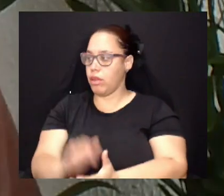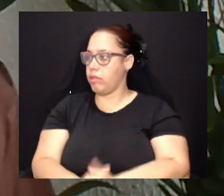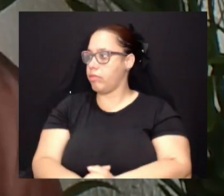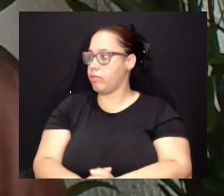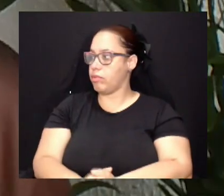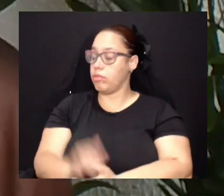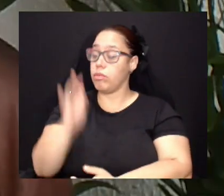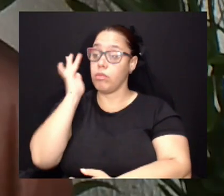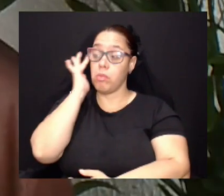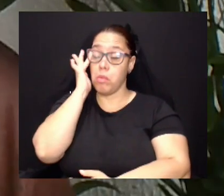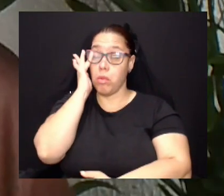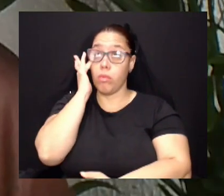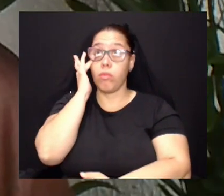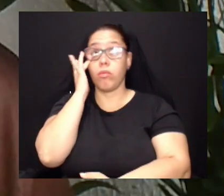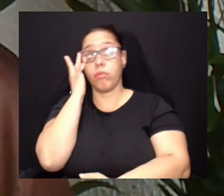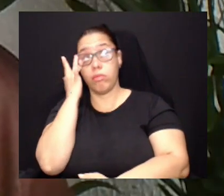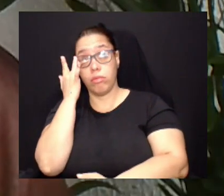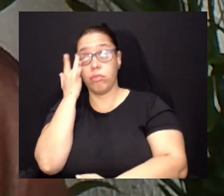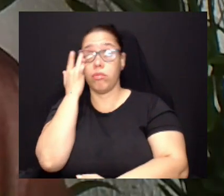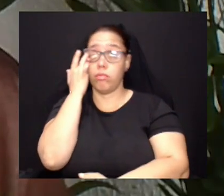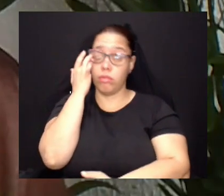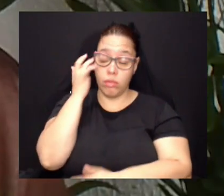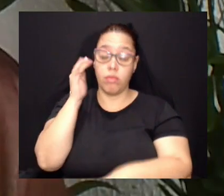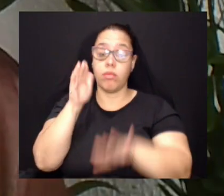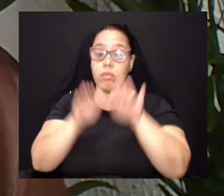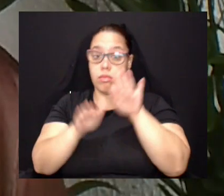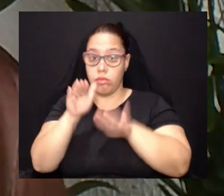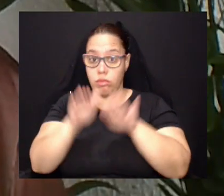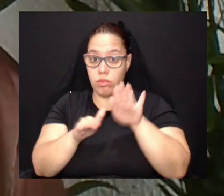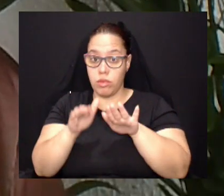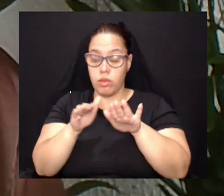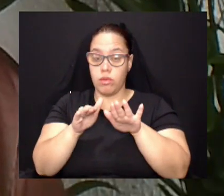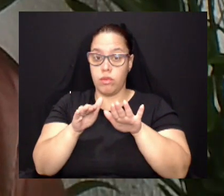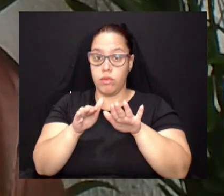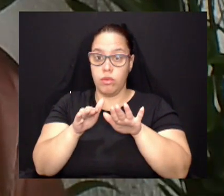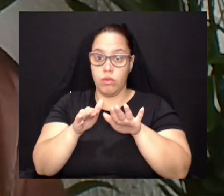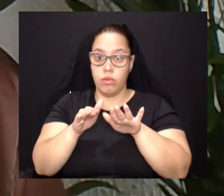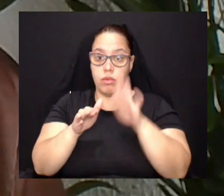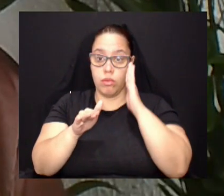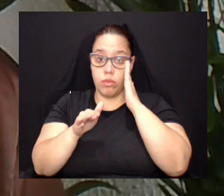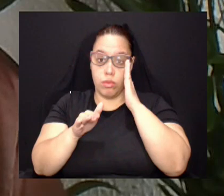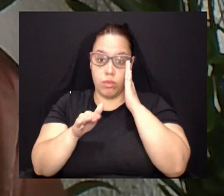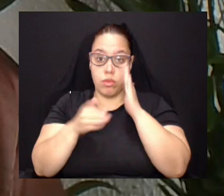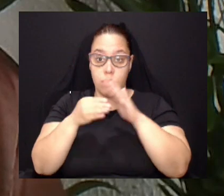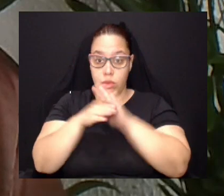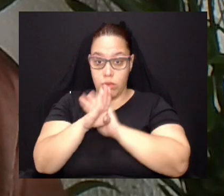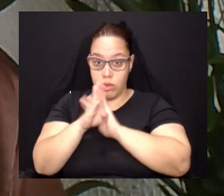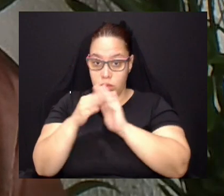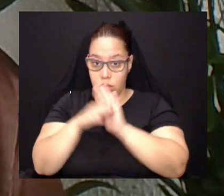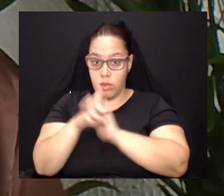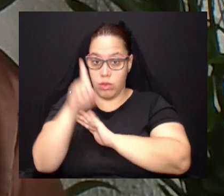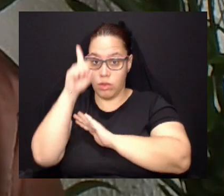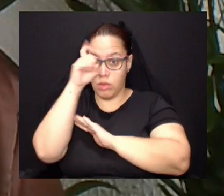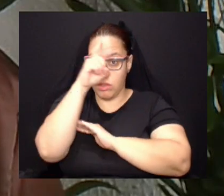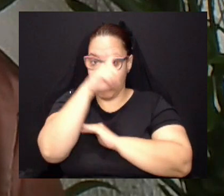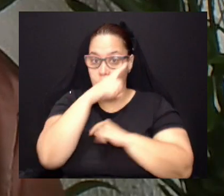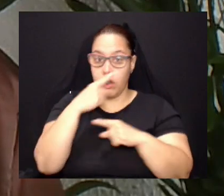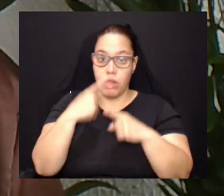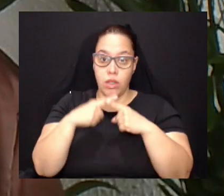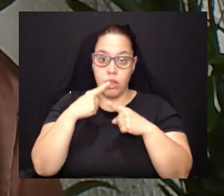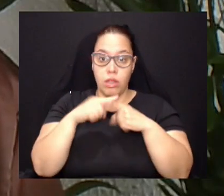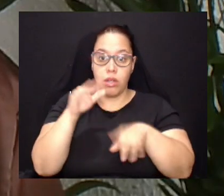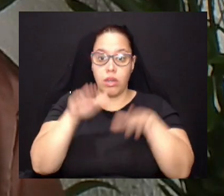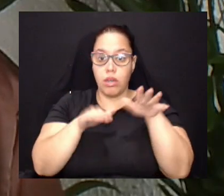Então, aí depende, isso é muito subjetivo. Costuma, às vezes, ser difícil porque depende do